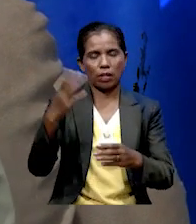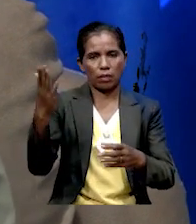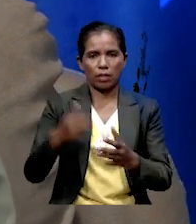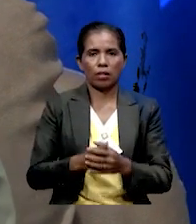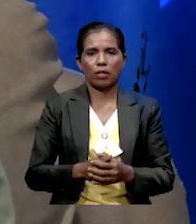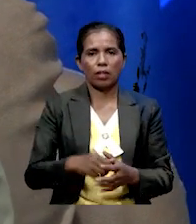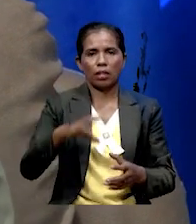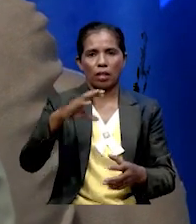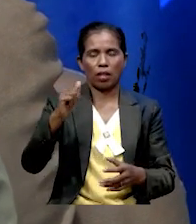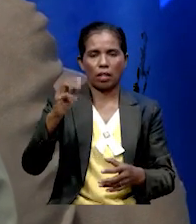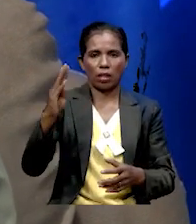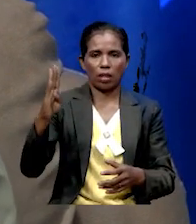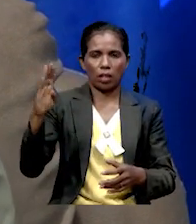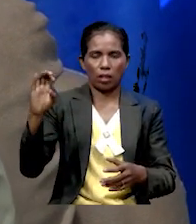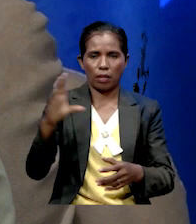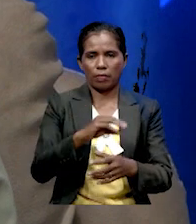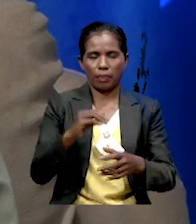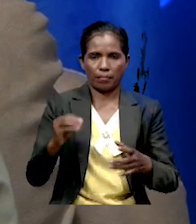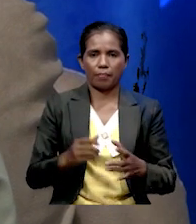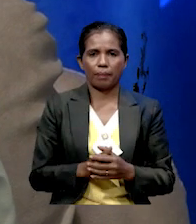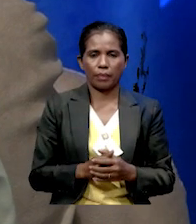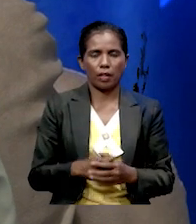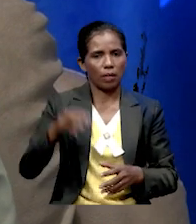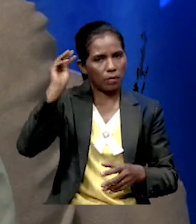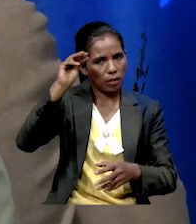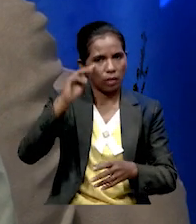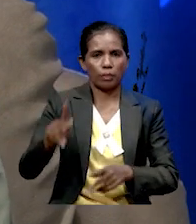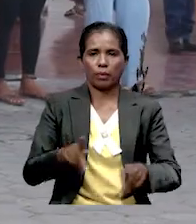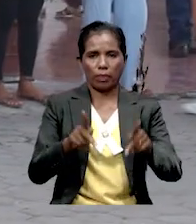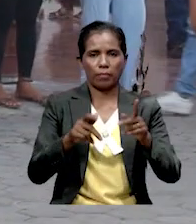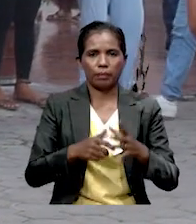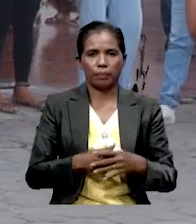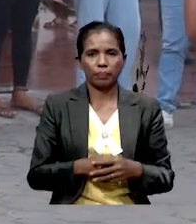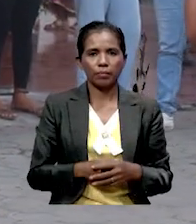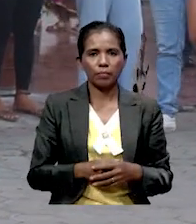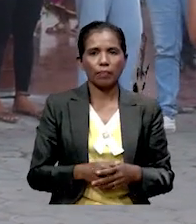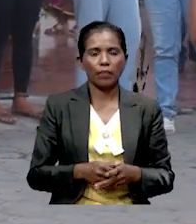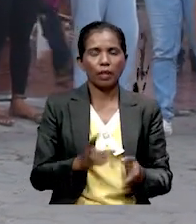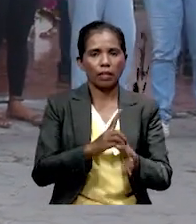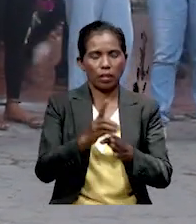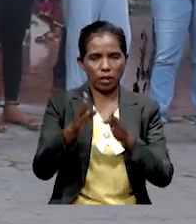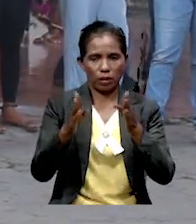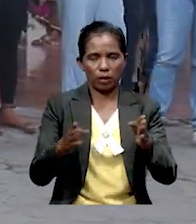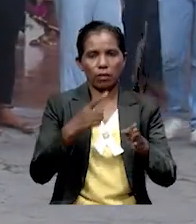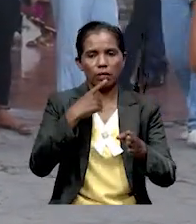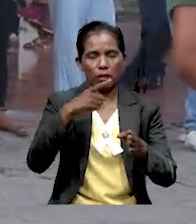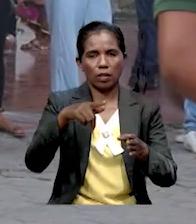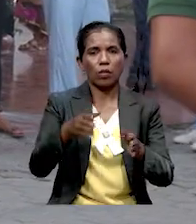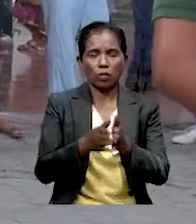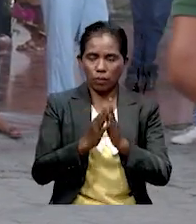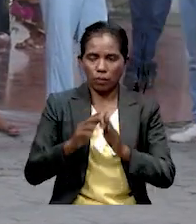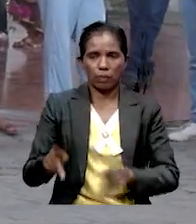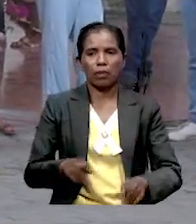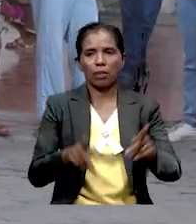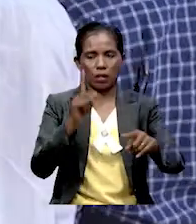ba competência titular basan penal Ministério Público. Diretor Adjunto PSIC Nemos, husuba publiku atu